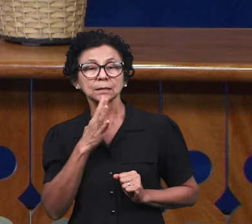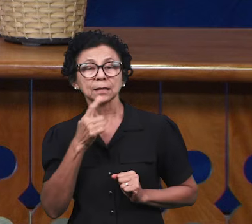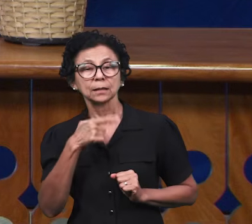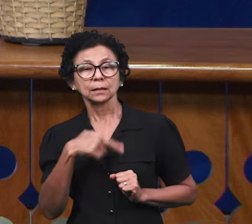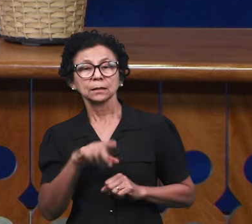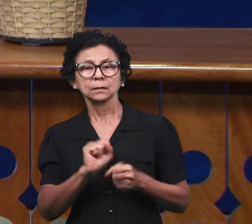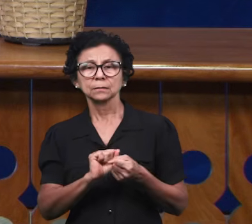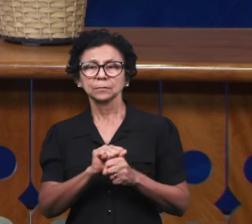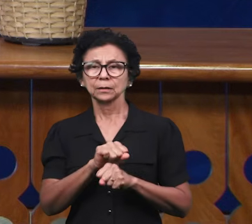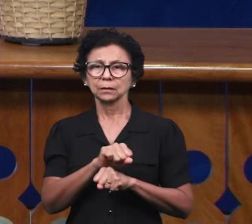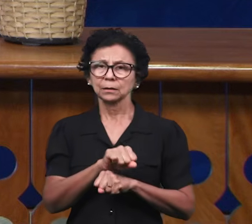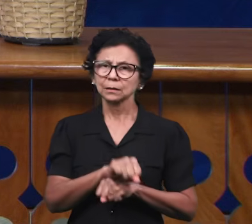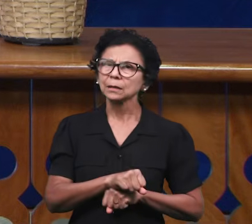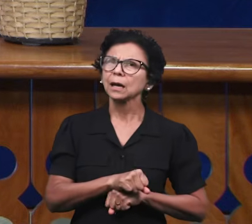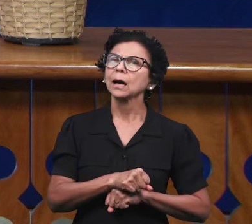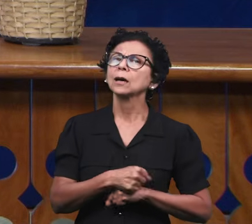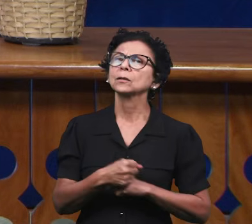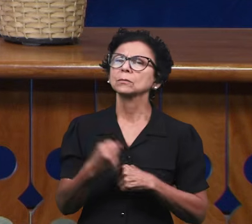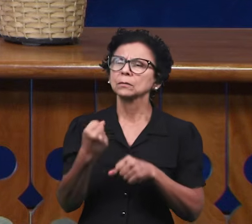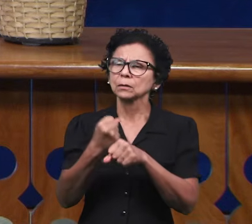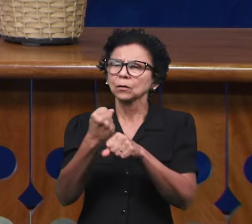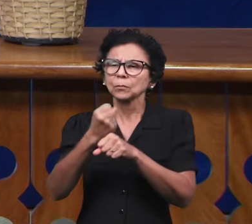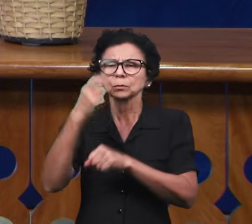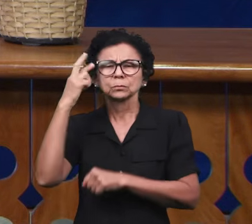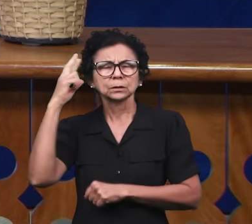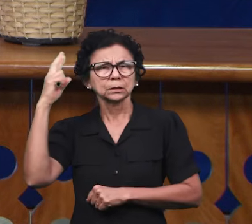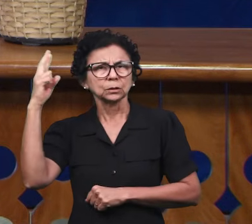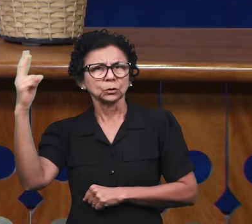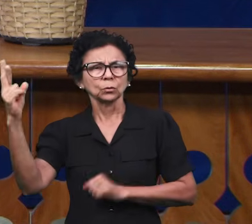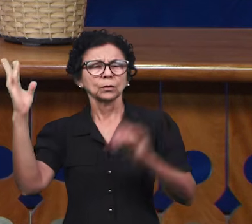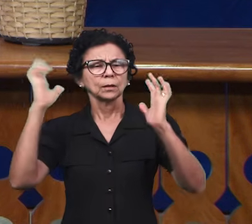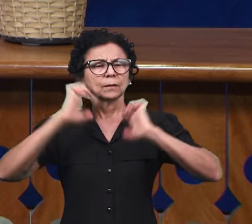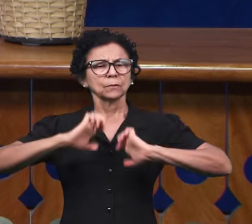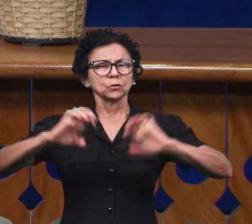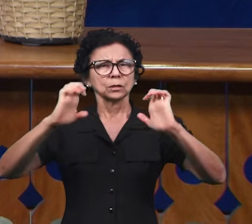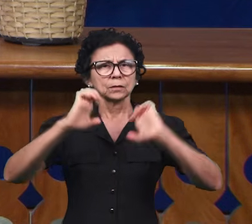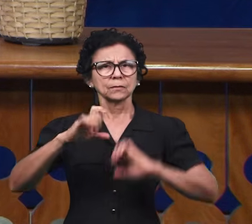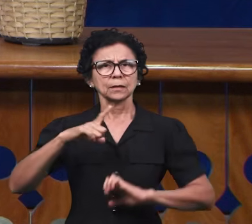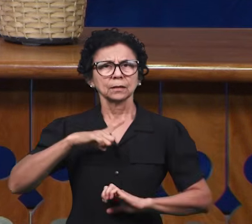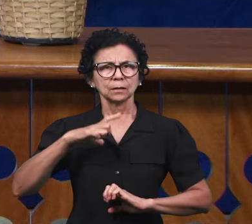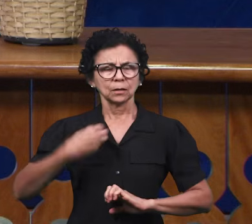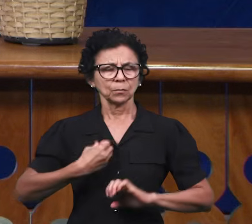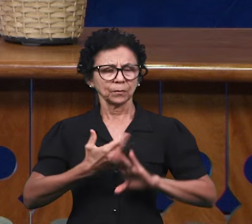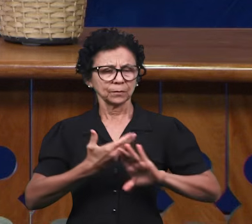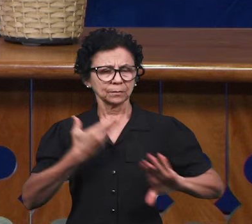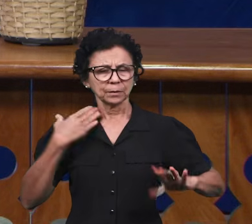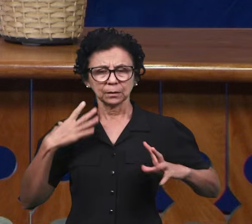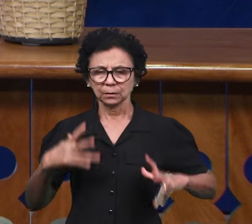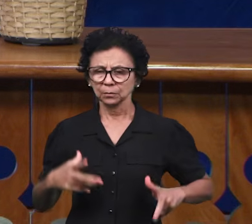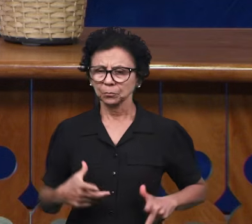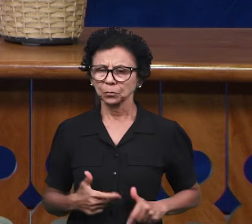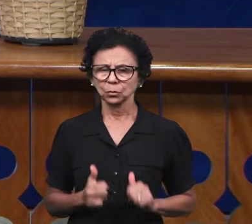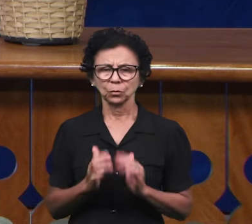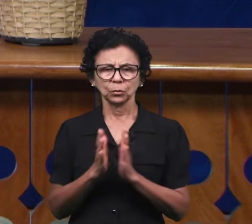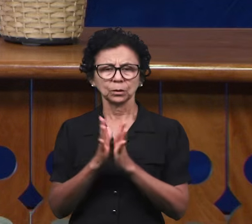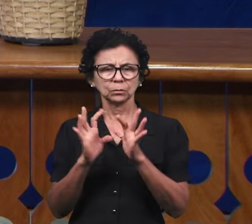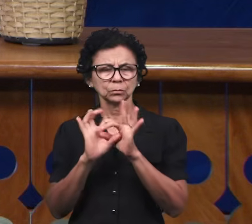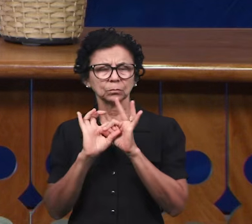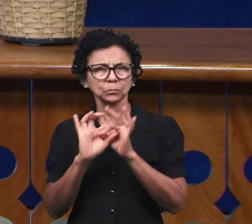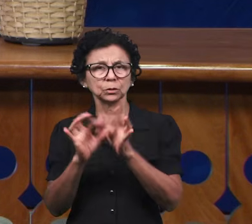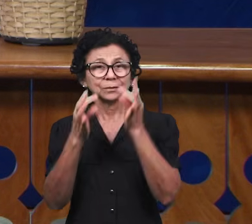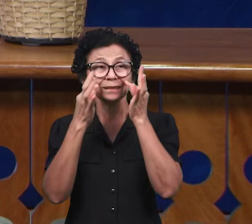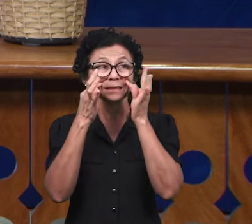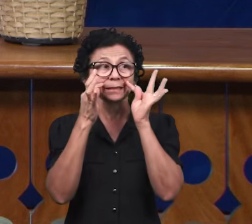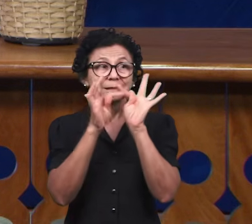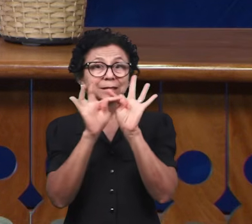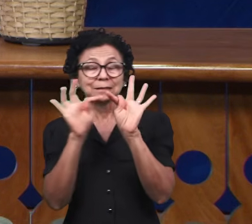envolvido com a obra, evangelizar com revelação, com santificação, em oração, em comunhão, tendo um testemunho